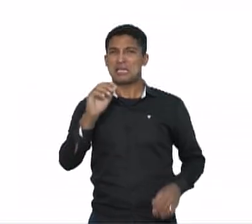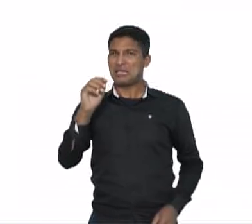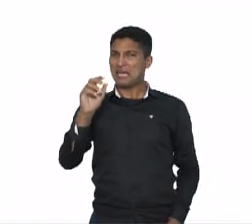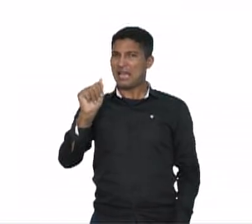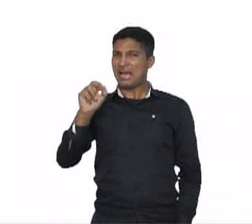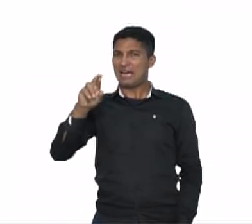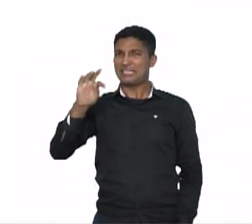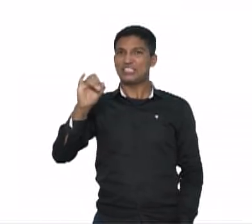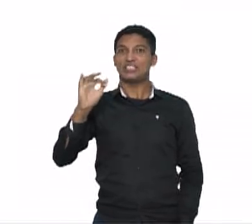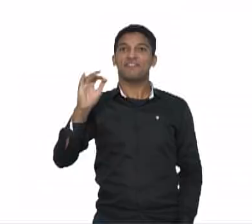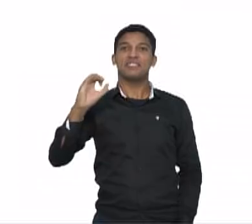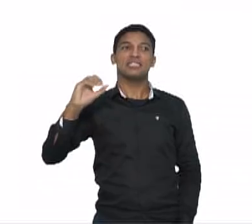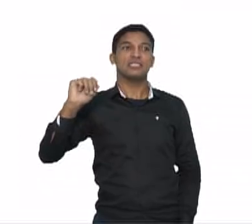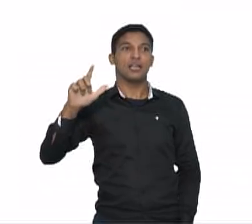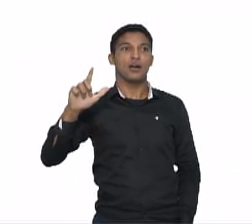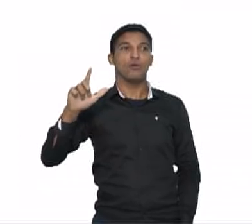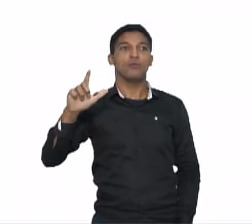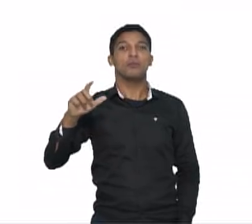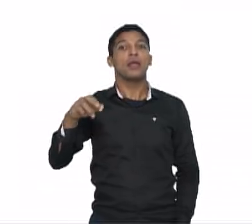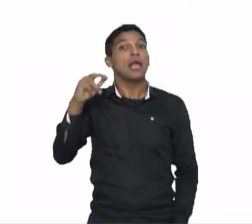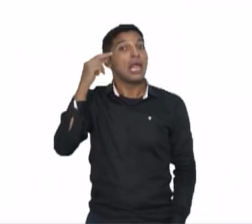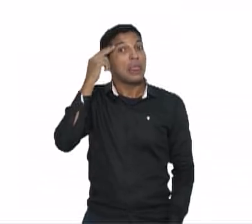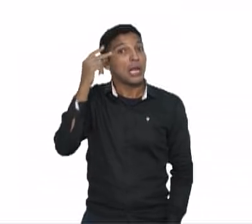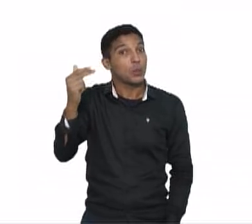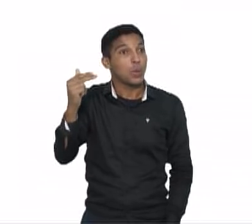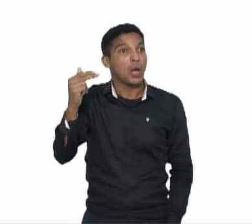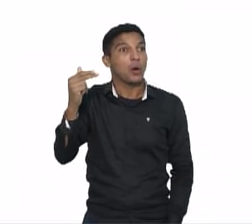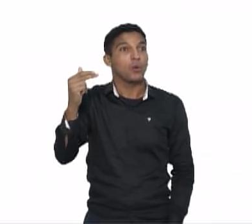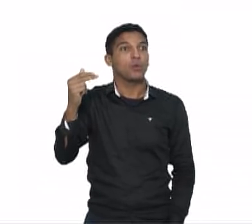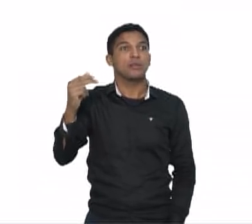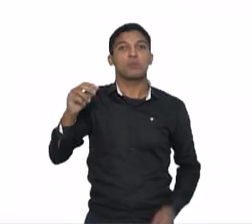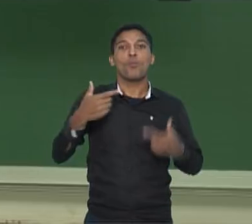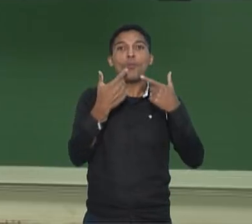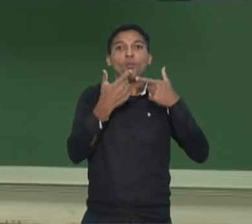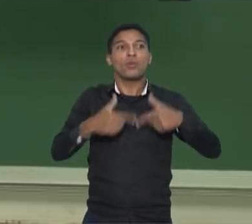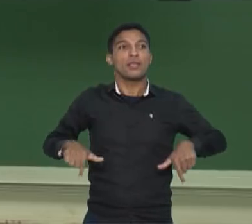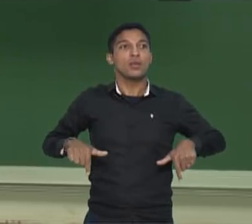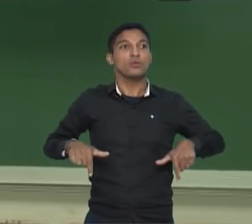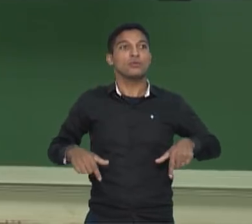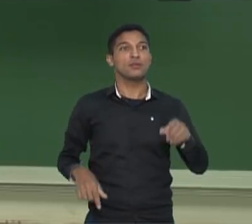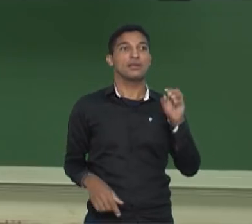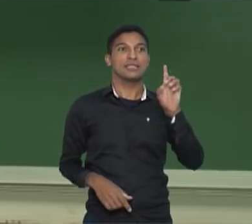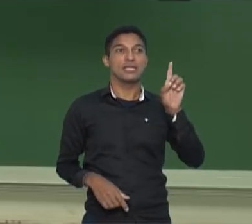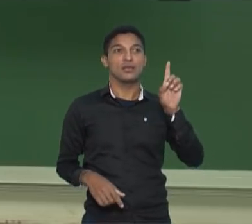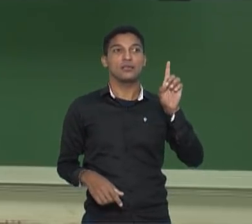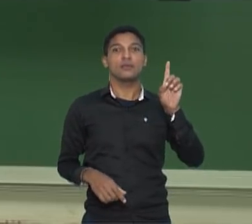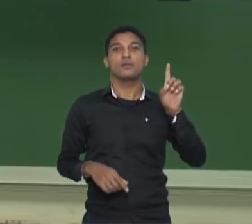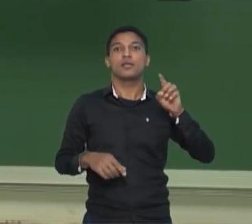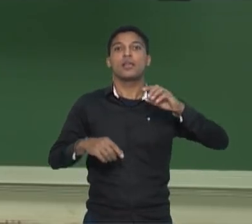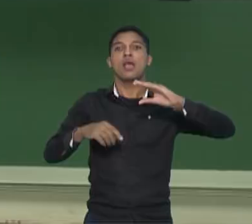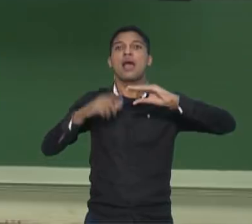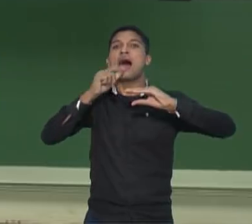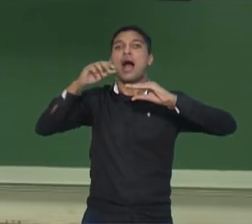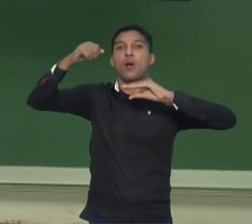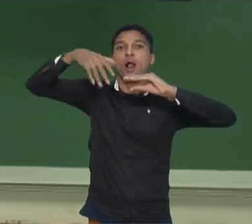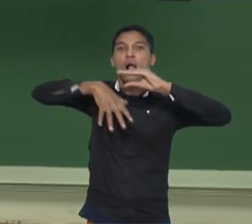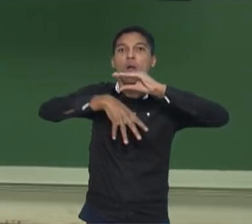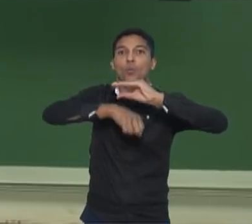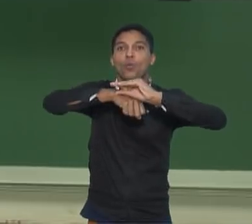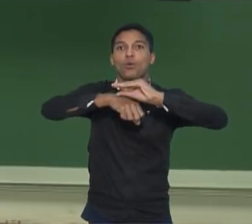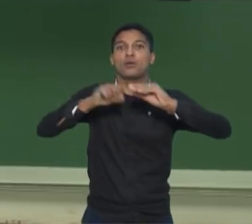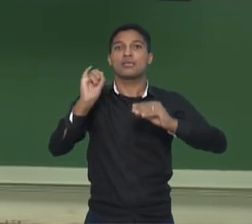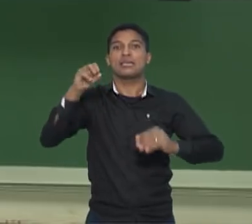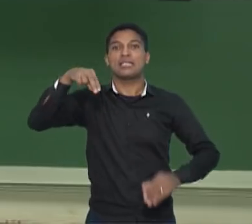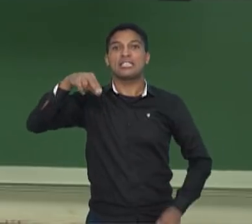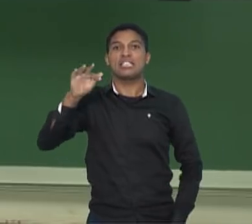D. Infiltração, condensação e precipitação. Qual destas 3